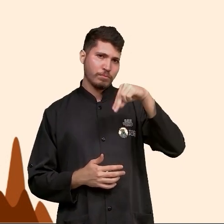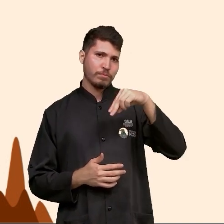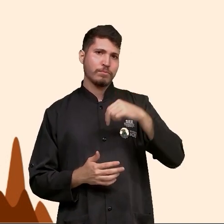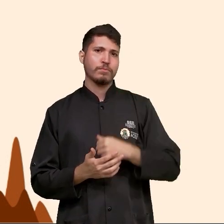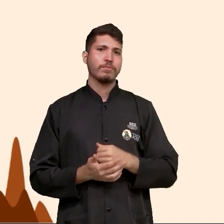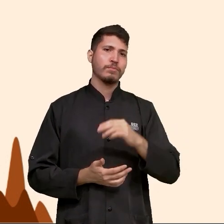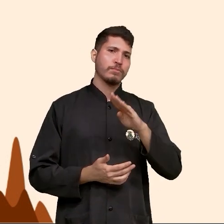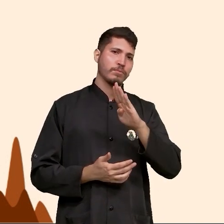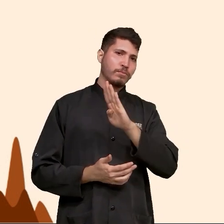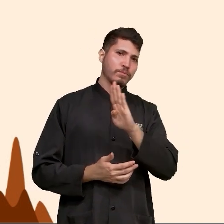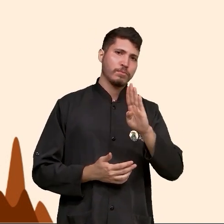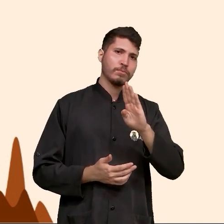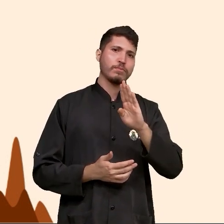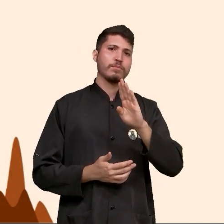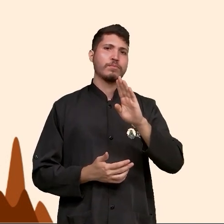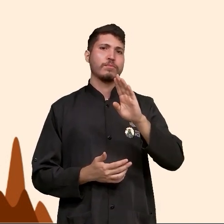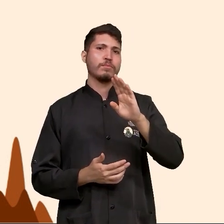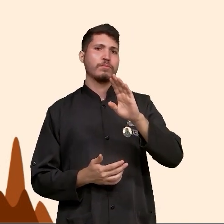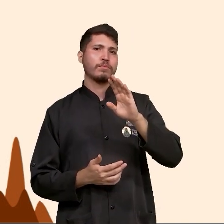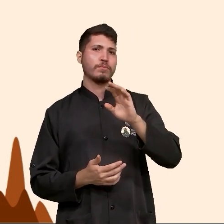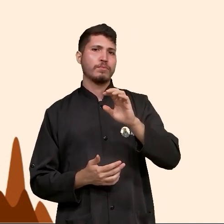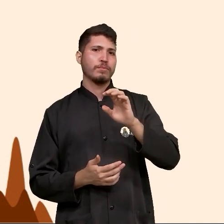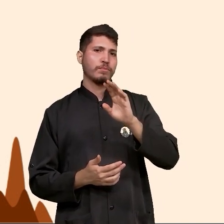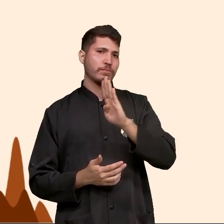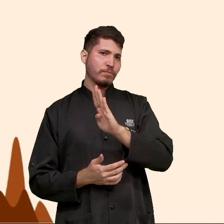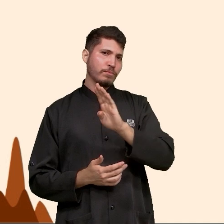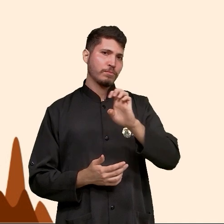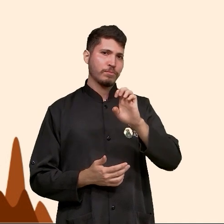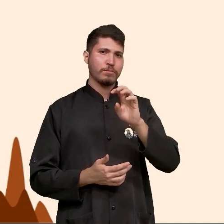com contraste, Caravaggio,